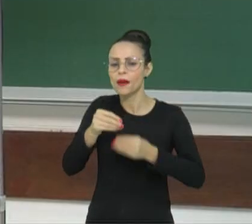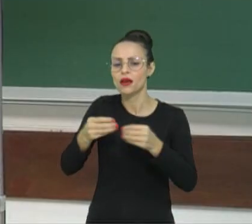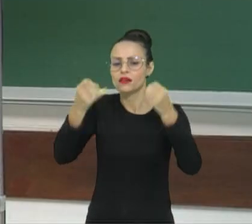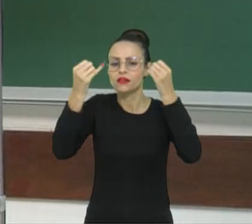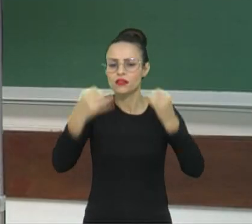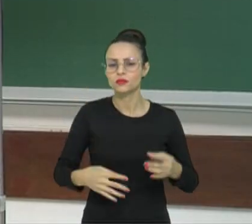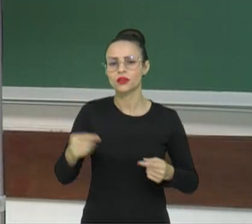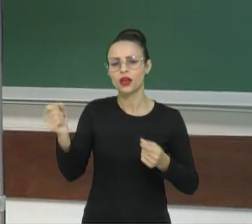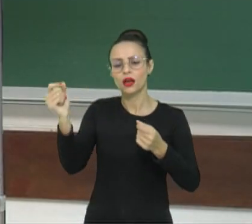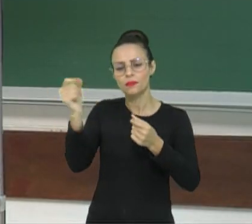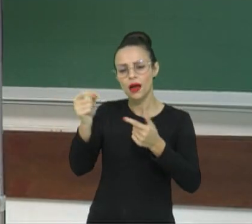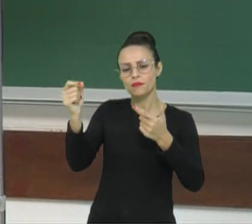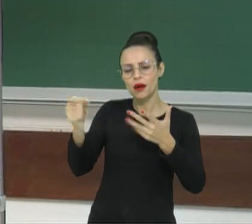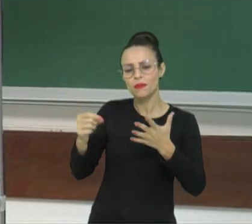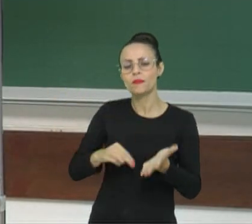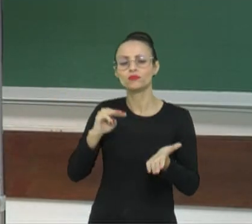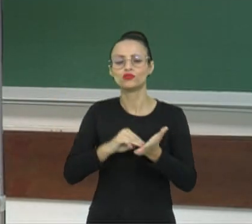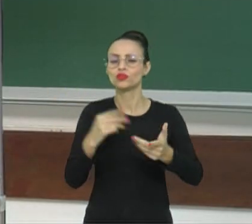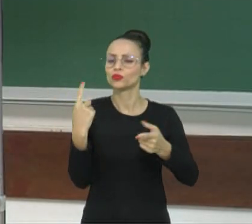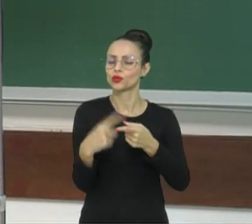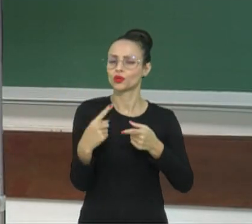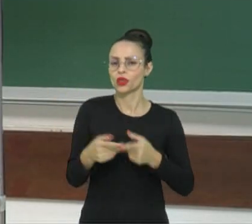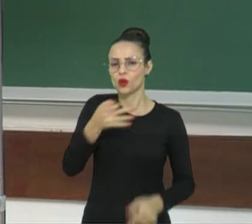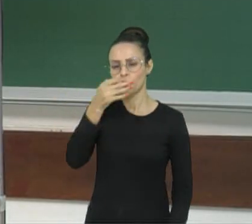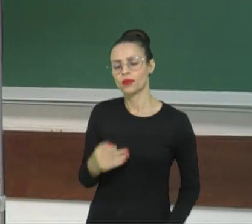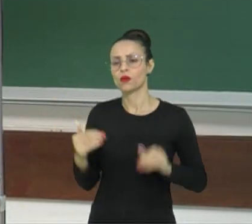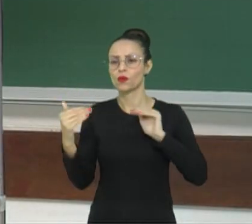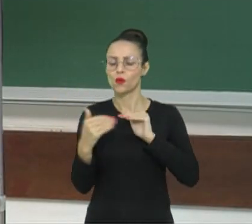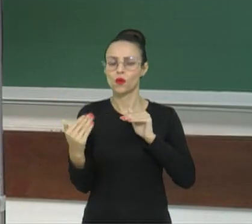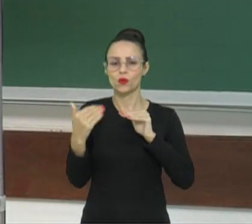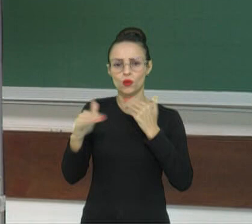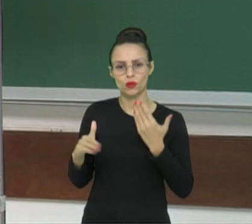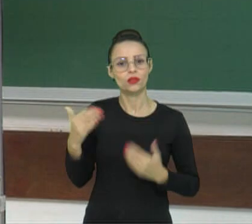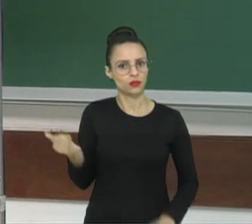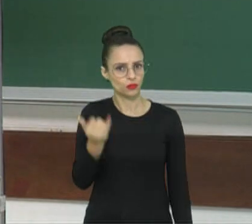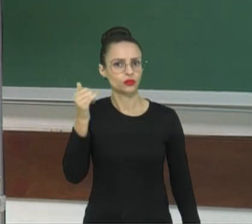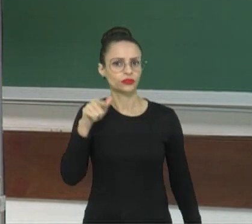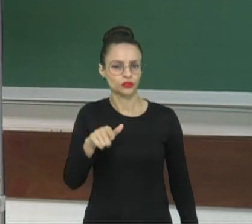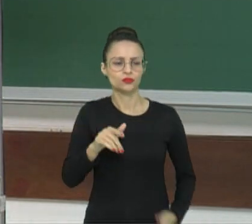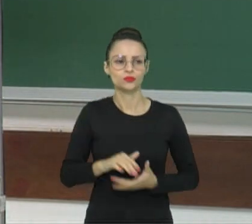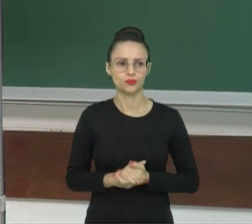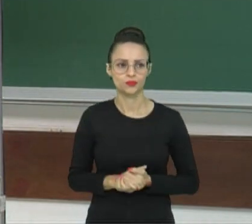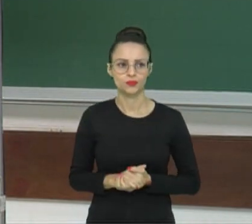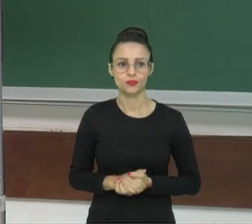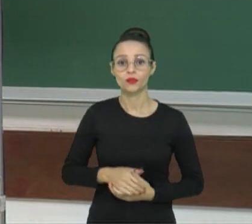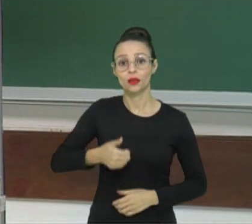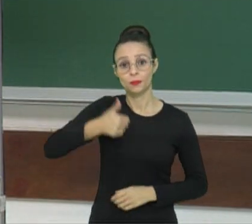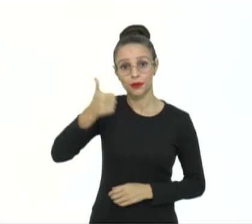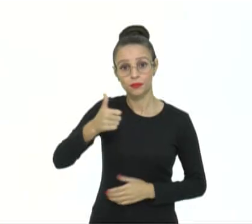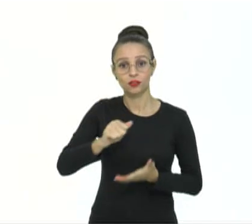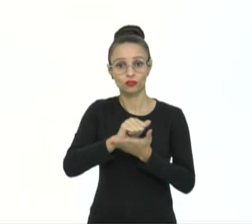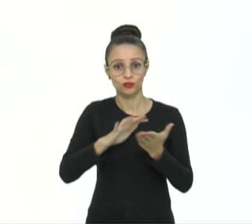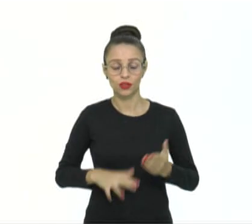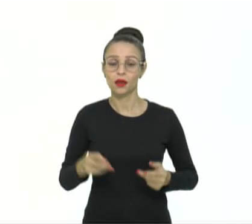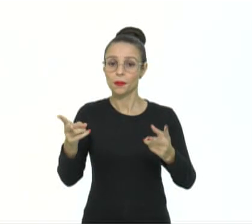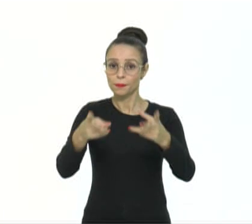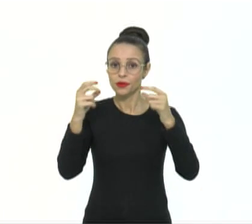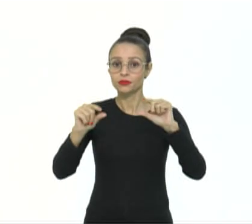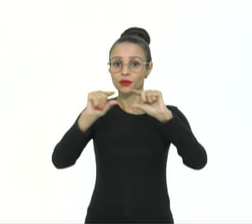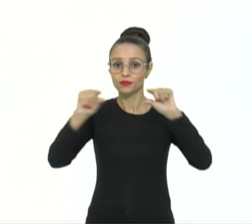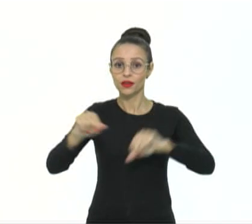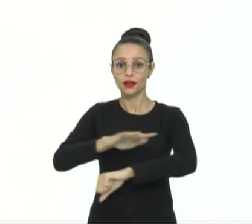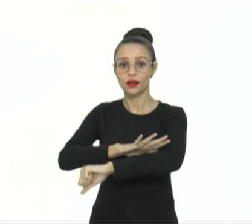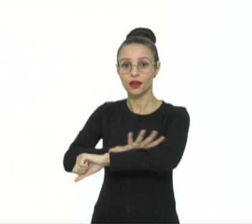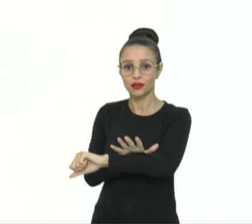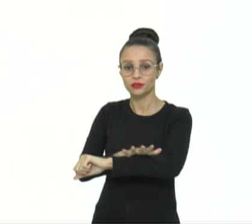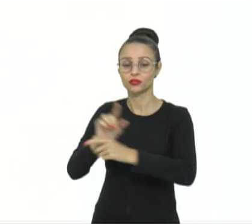justificar a nossa opinião. E para o artigo de opinião, os argumentos são importantíssimos. Primeira coisa, observe a expressão